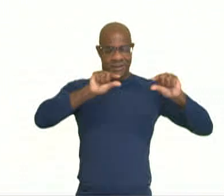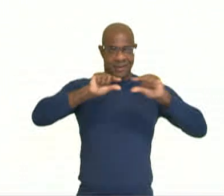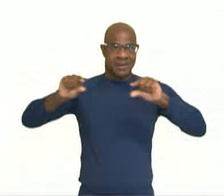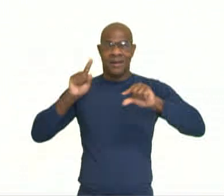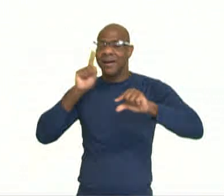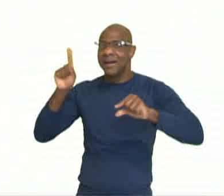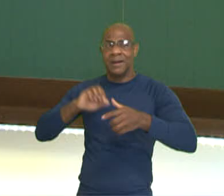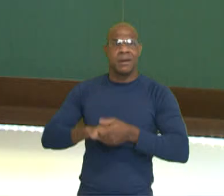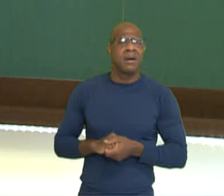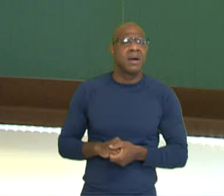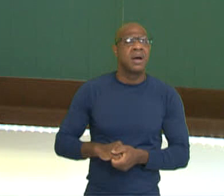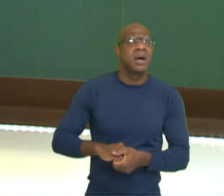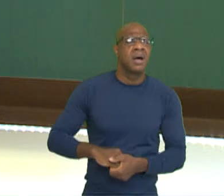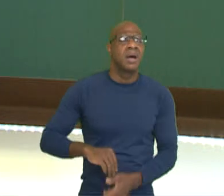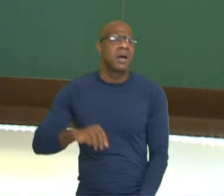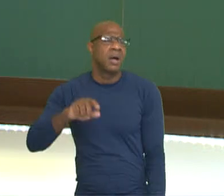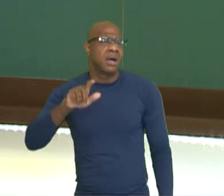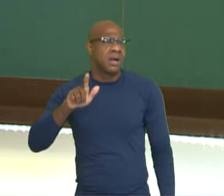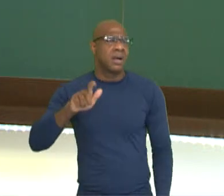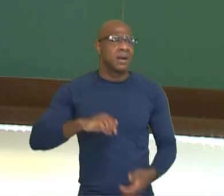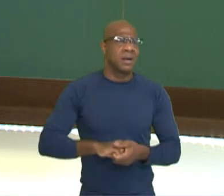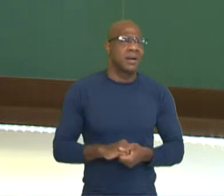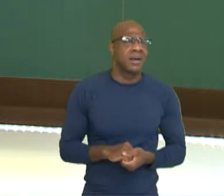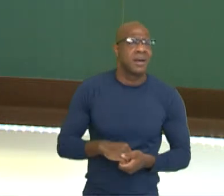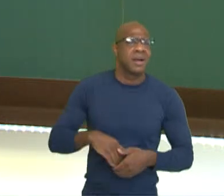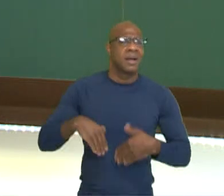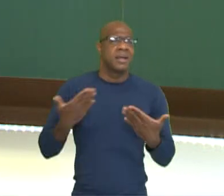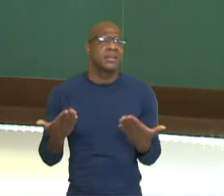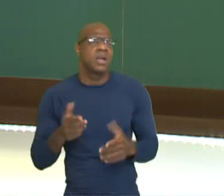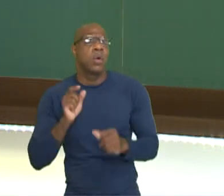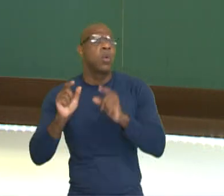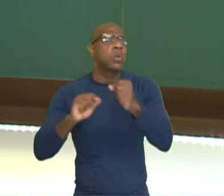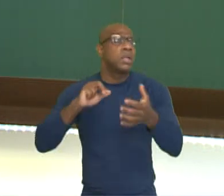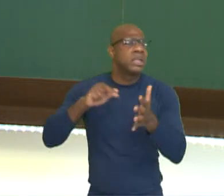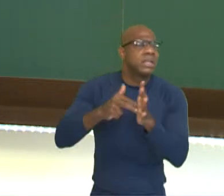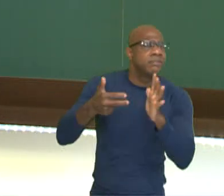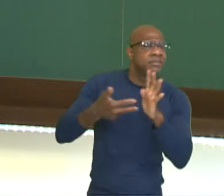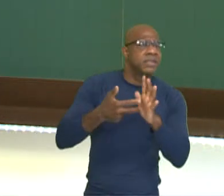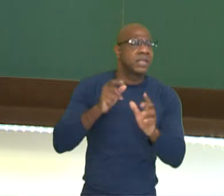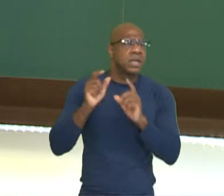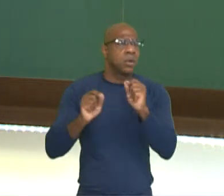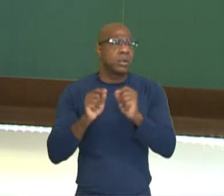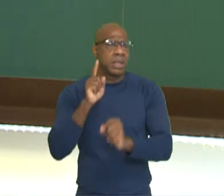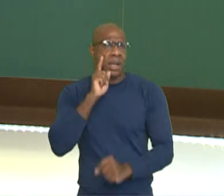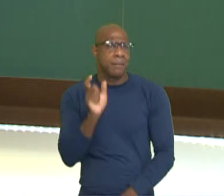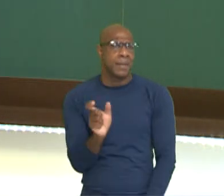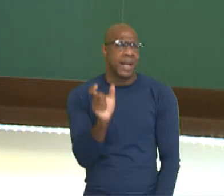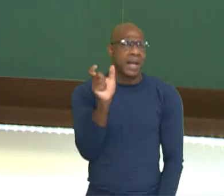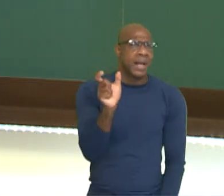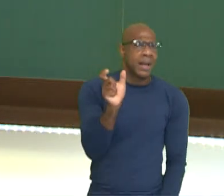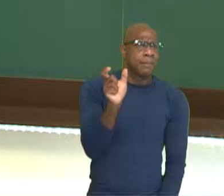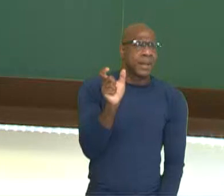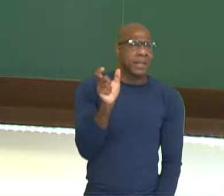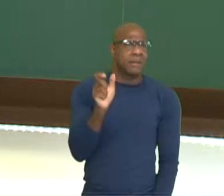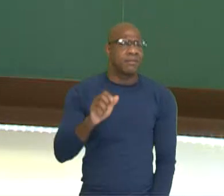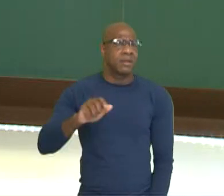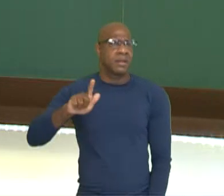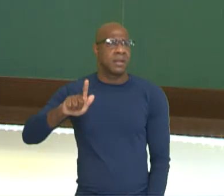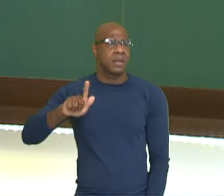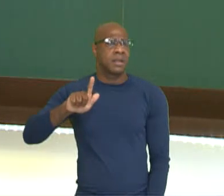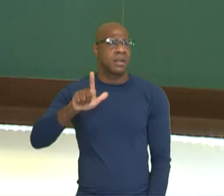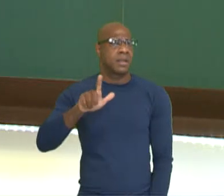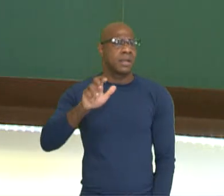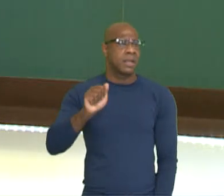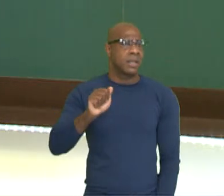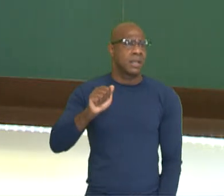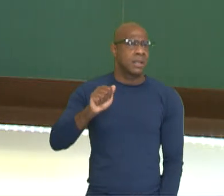glamour, né? É certo destaque, né? A pessoa acha, aquilo é tão maravilhoso, tão fantástico, né? Então,